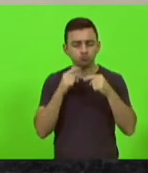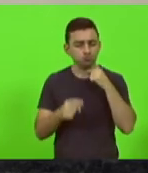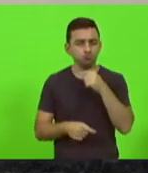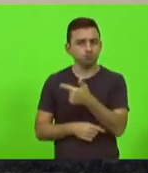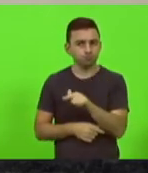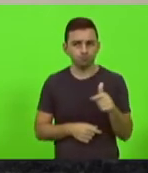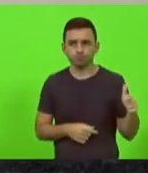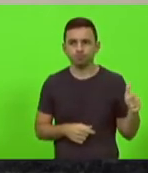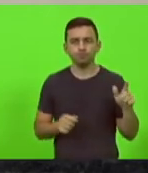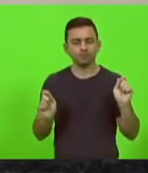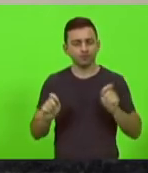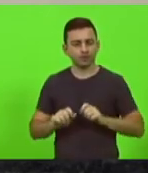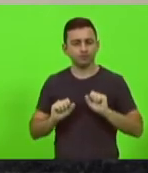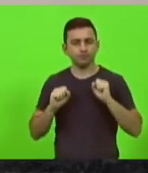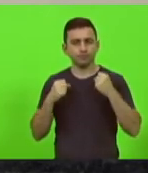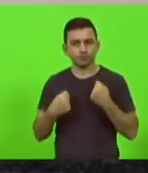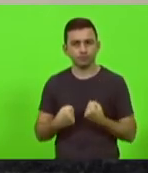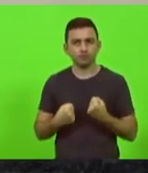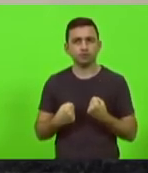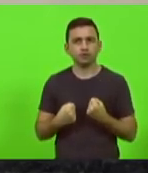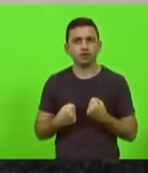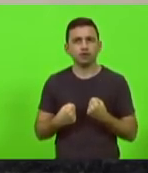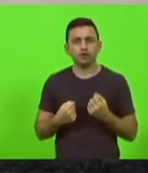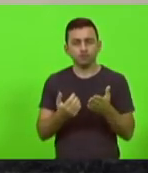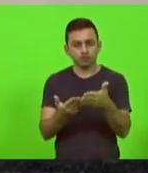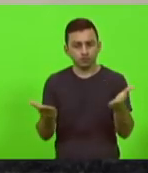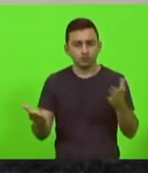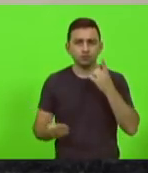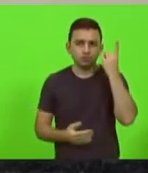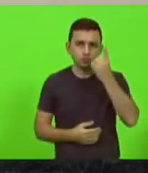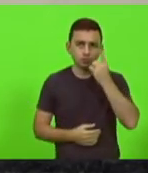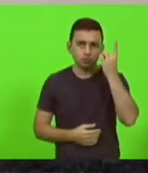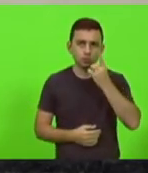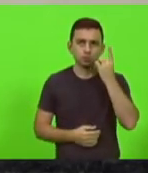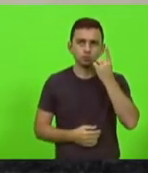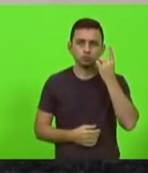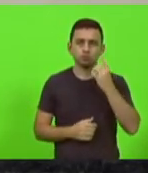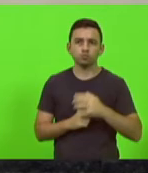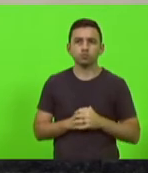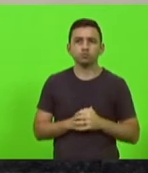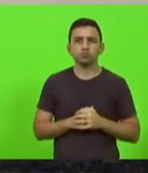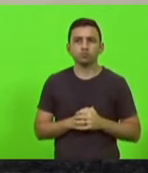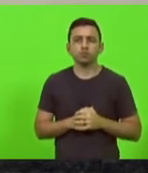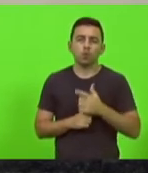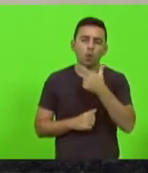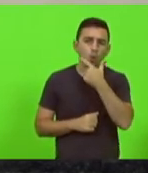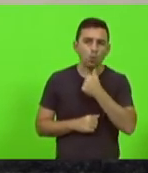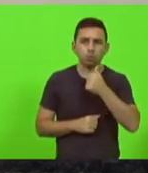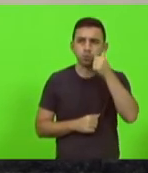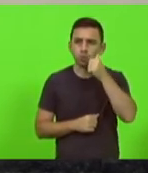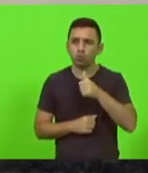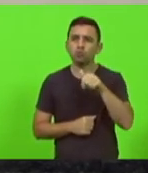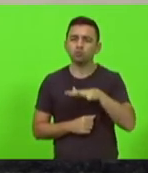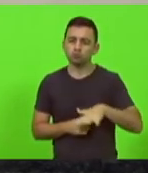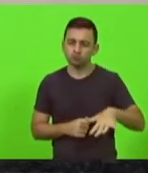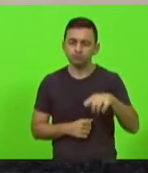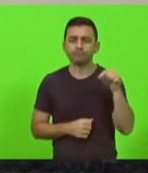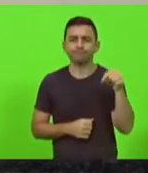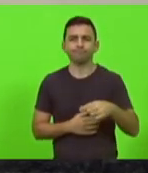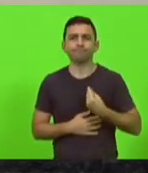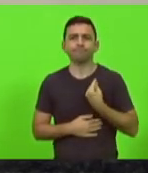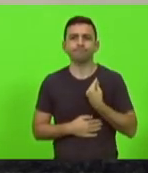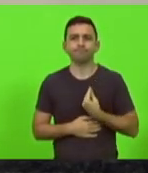posso empenhar a palavra de todos os deputados. Os deputados e deputadas estaremos aqui